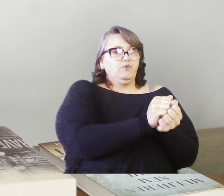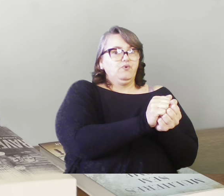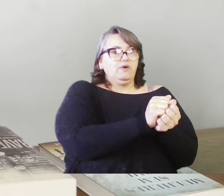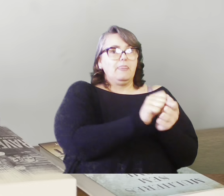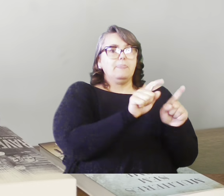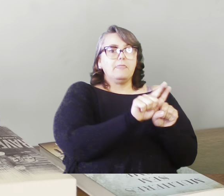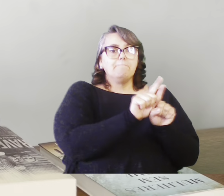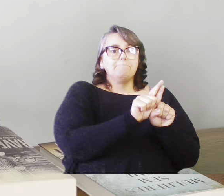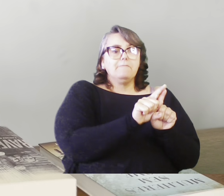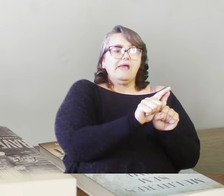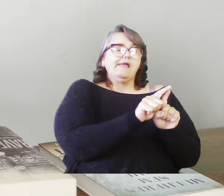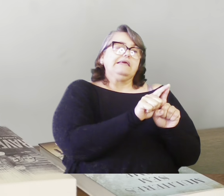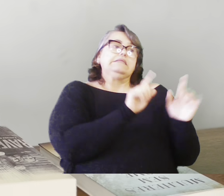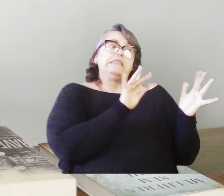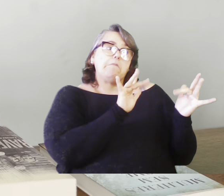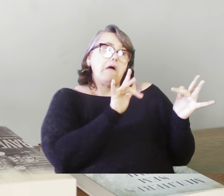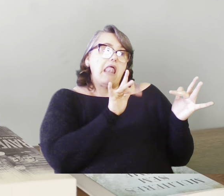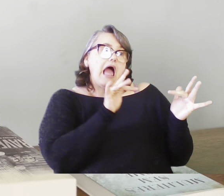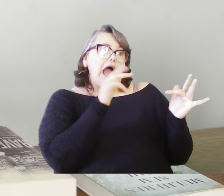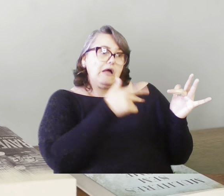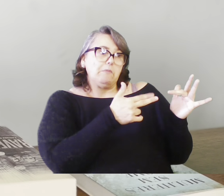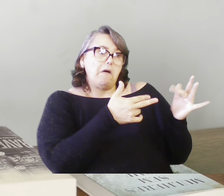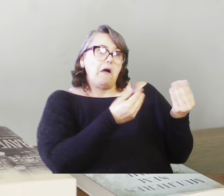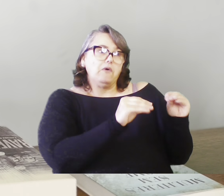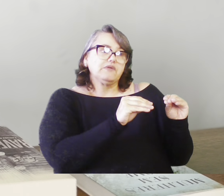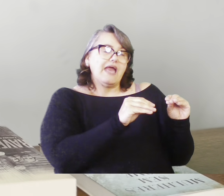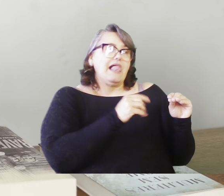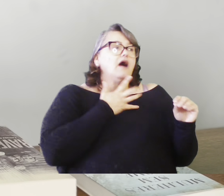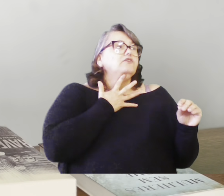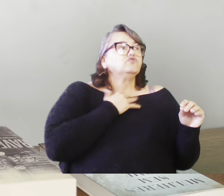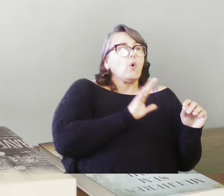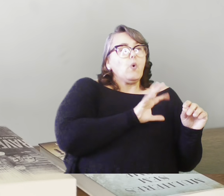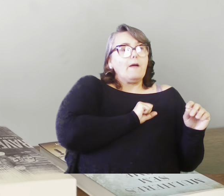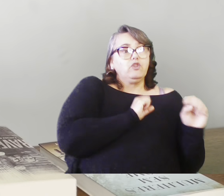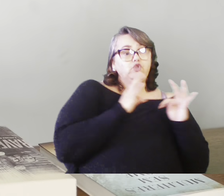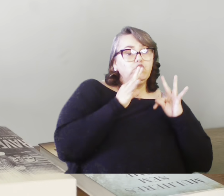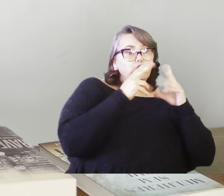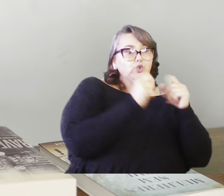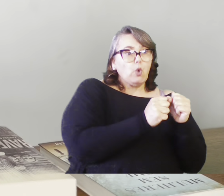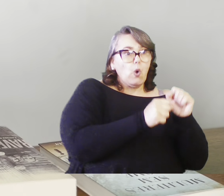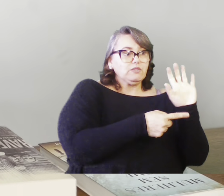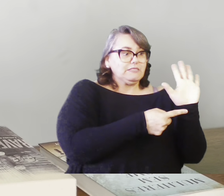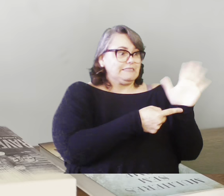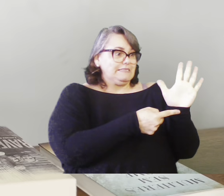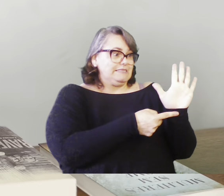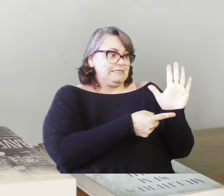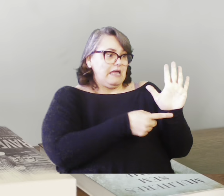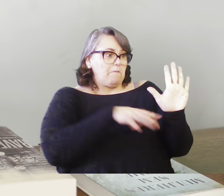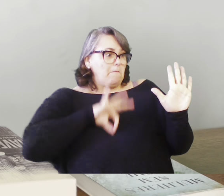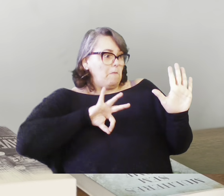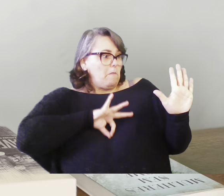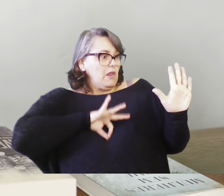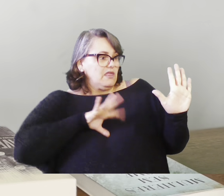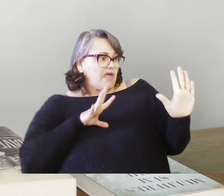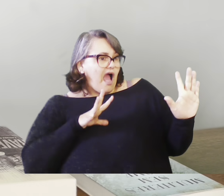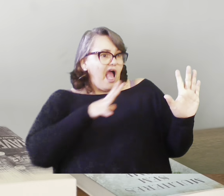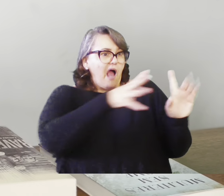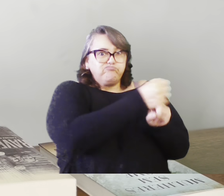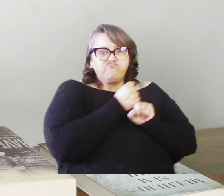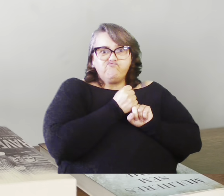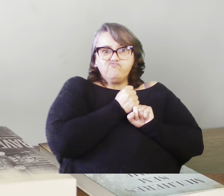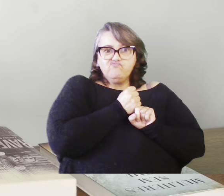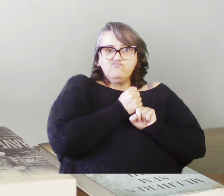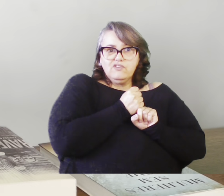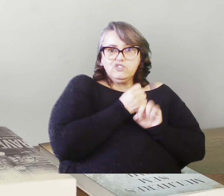irmã do pretenso namorado dela, né, do garoto que ela gostava, todos estavam no cinema,